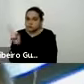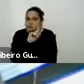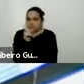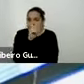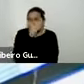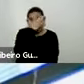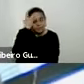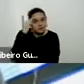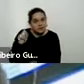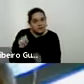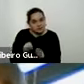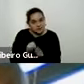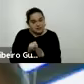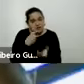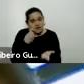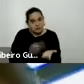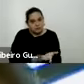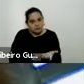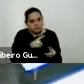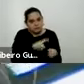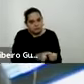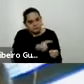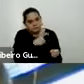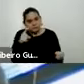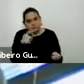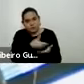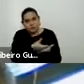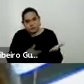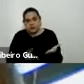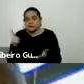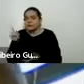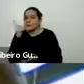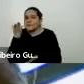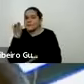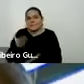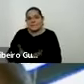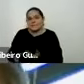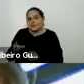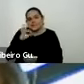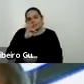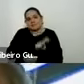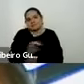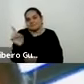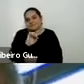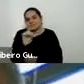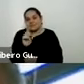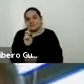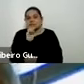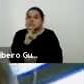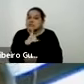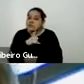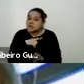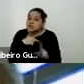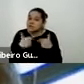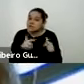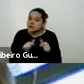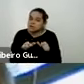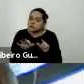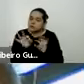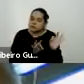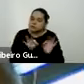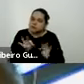e quem teve com a jornada reduzida na base do metalúrgico não perdeu salário. Aonde tem trabalhador organizado, associado ao sindicato, junto com o